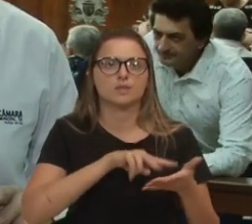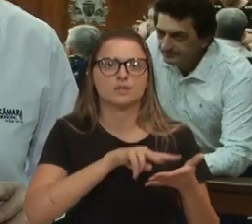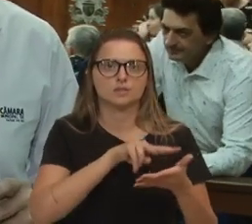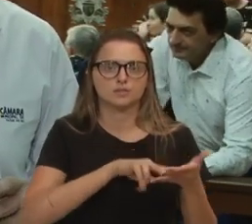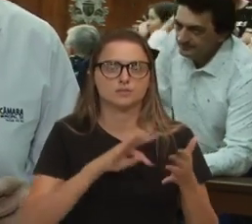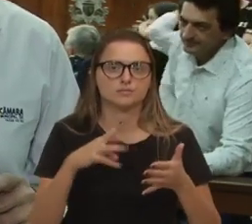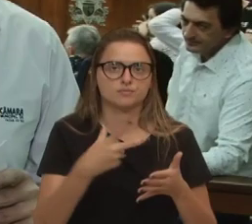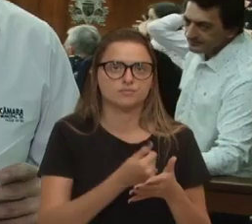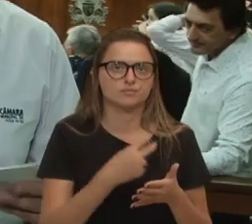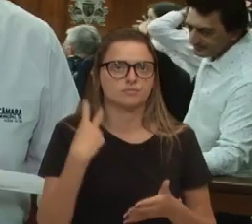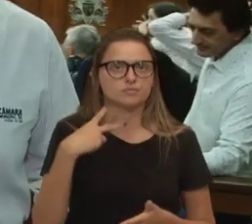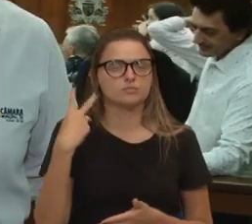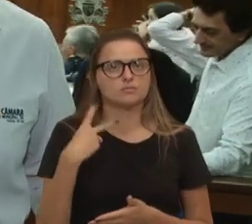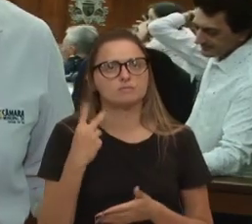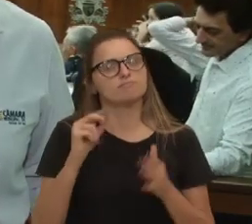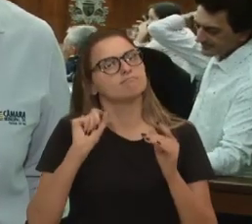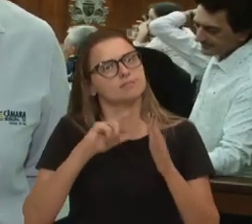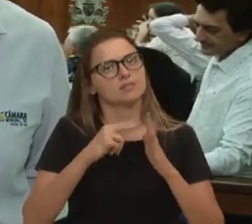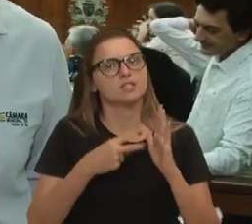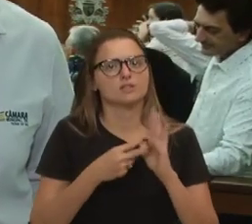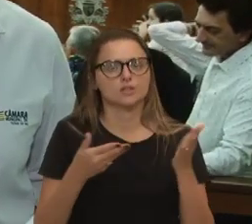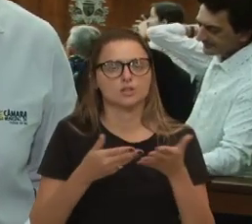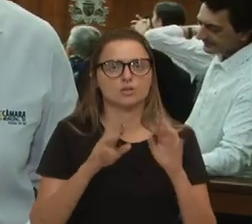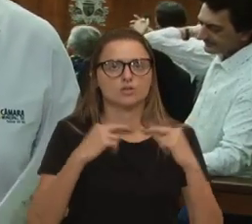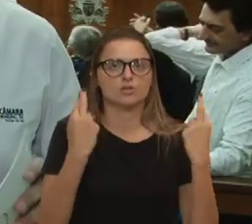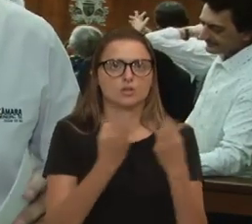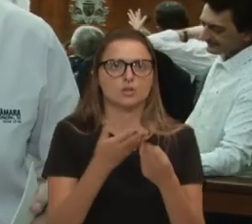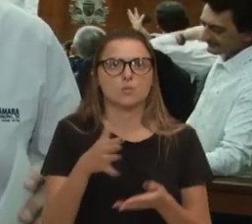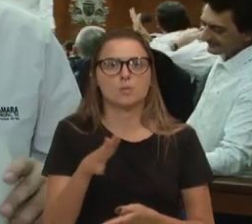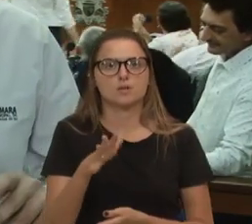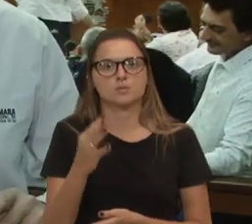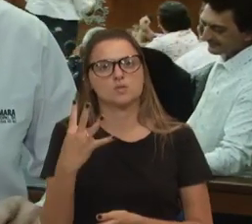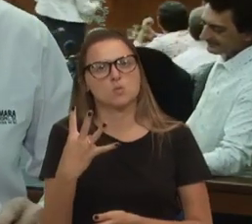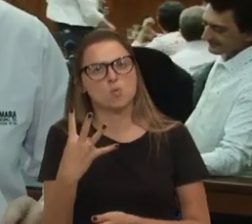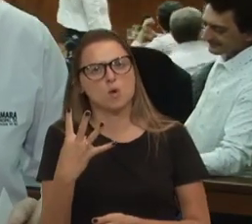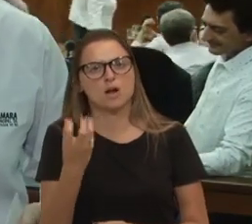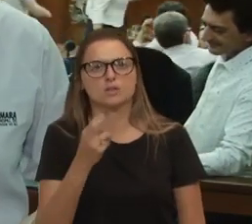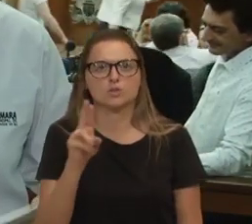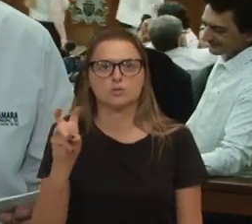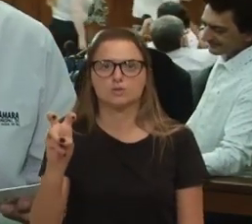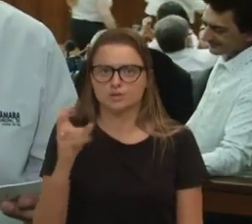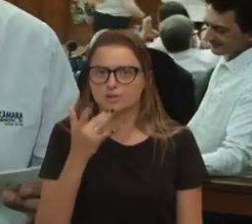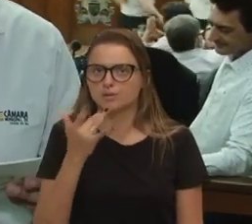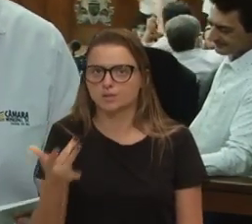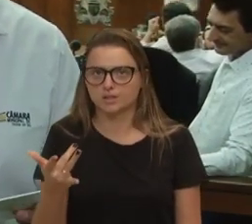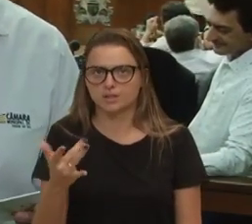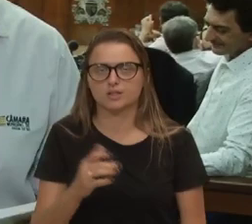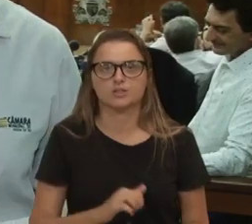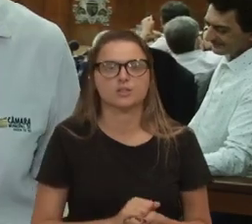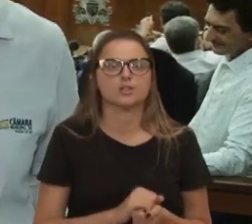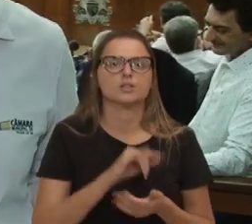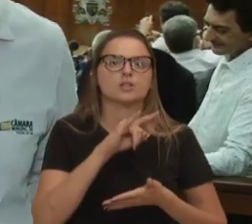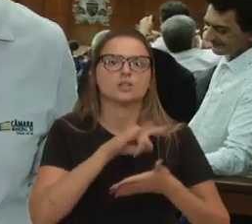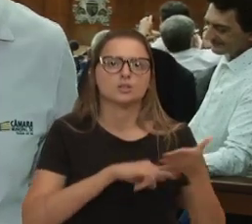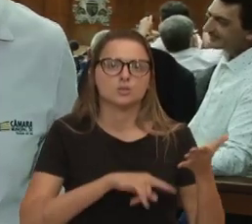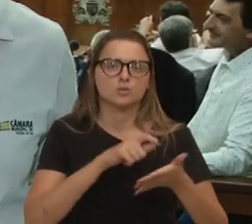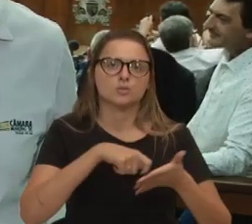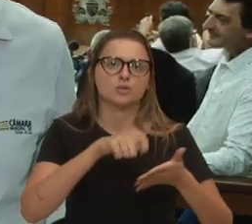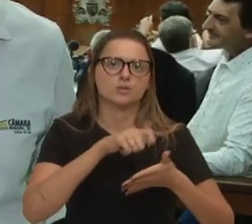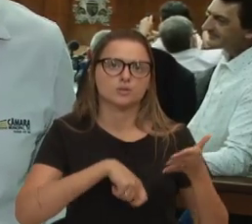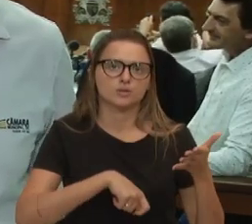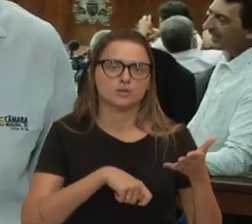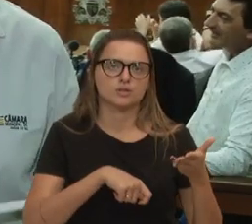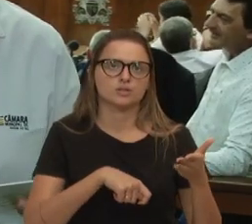que significa que a sessão deve encerrar por volta das 4, 5 horas da tarde. Documento que foi protocolado